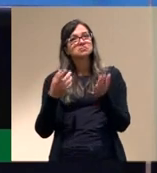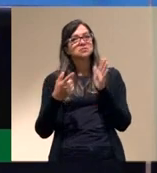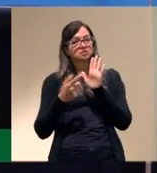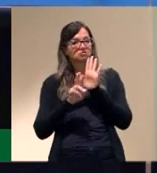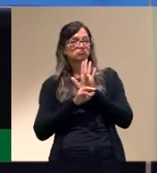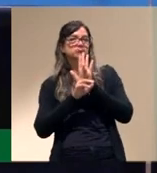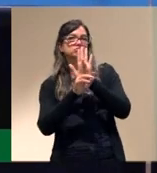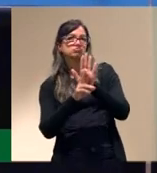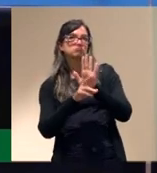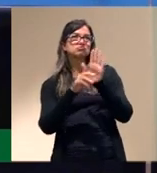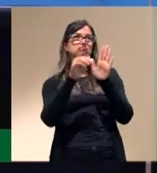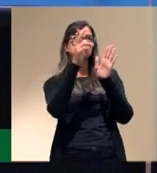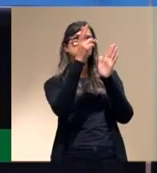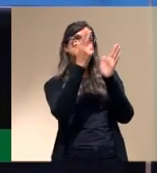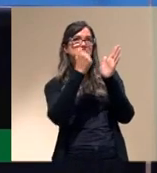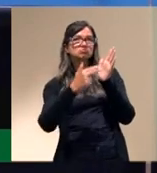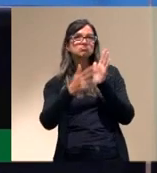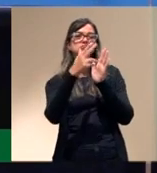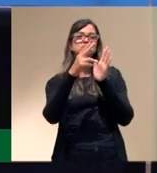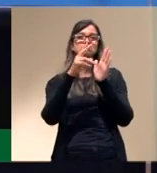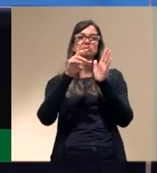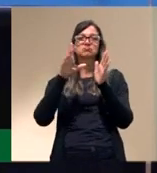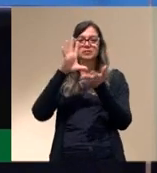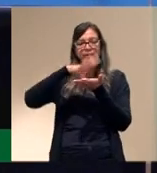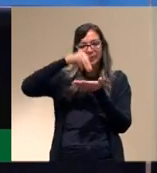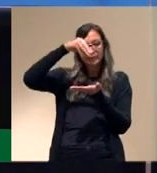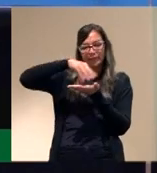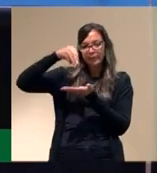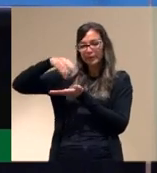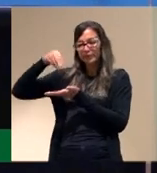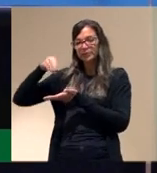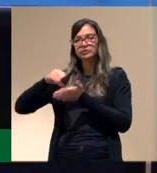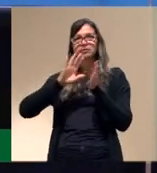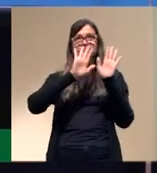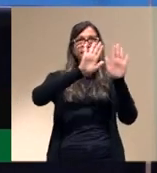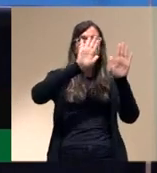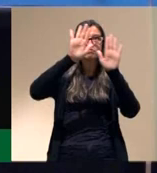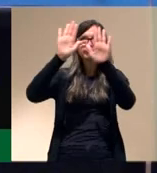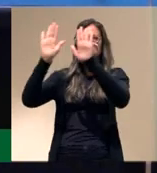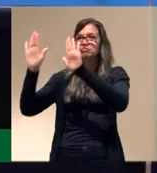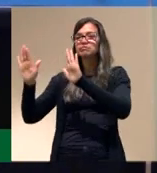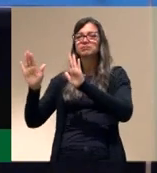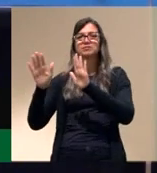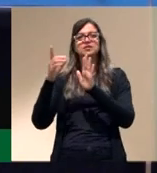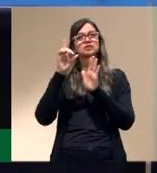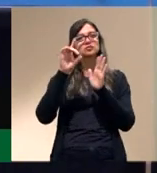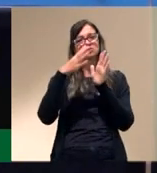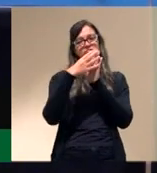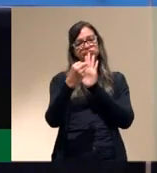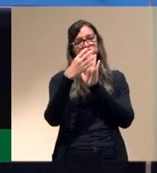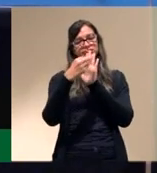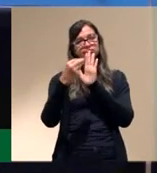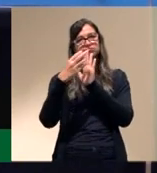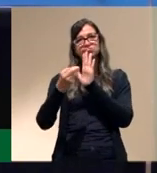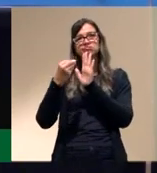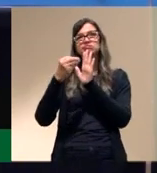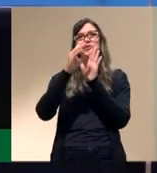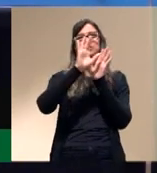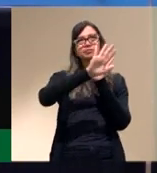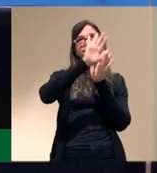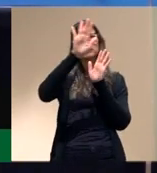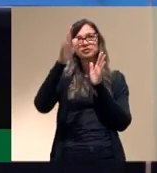representação gráfica em cima de um modelo. Então, a reprodução de modelos, né? De desenhos,